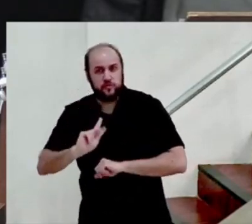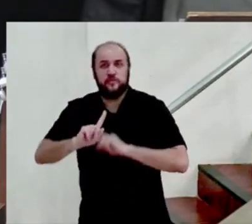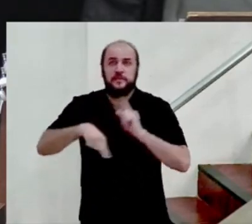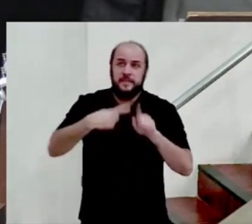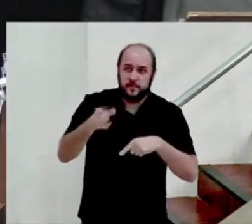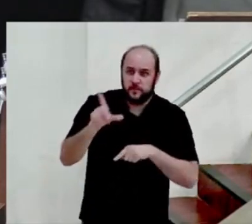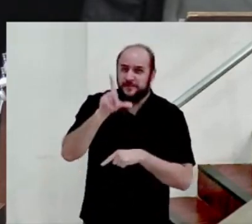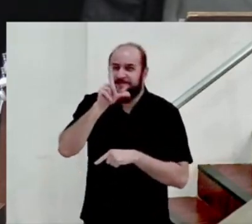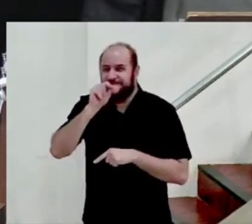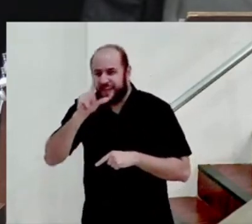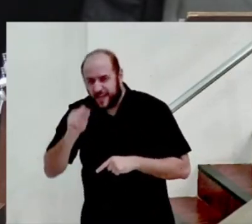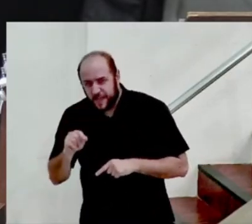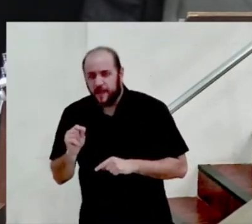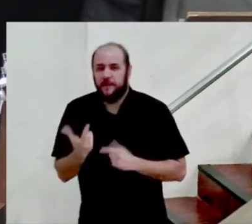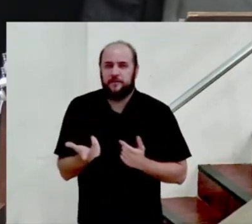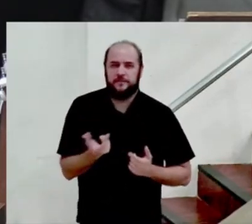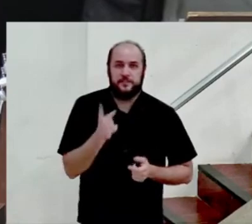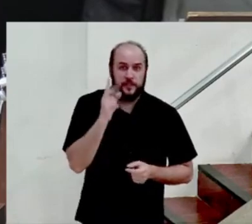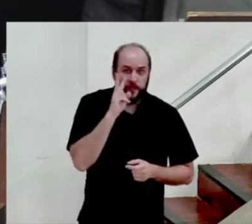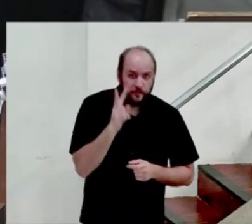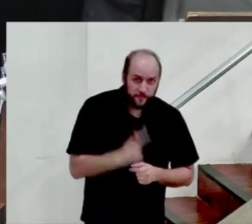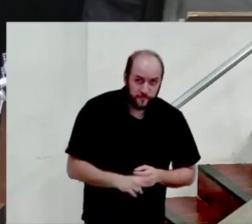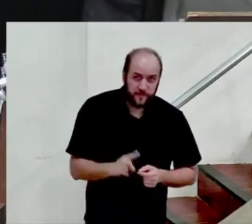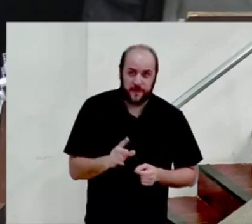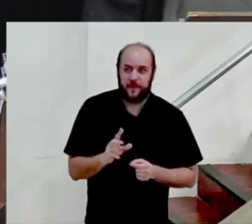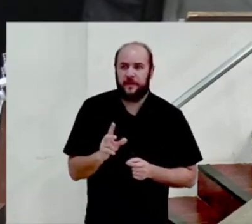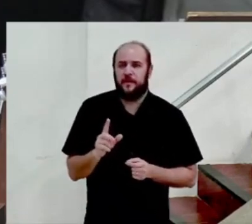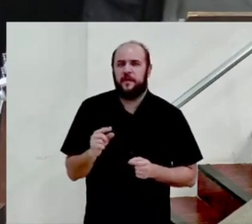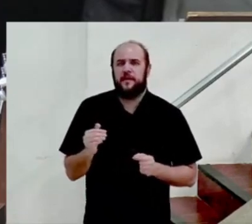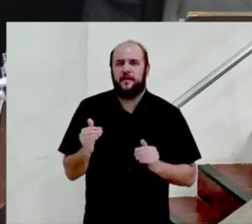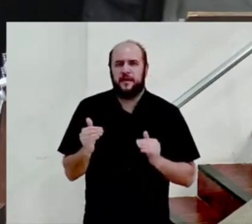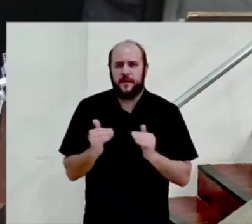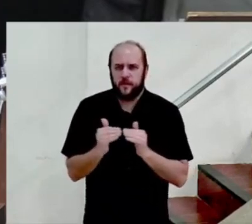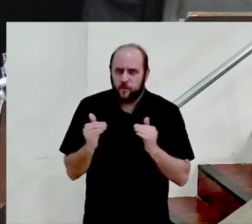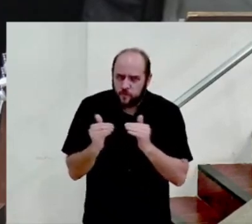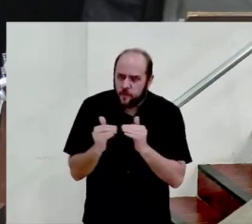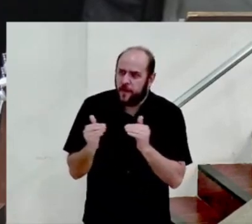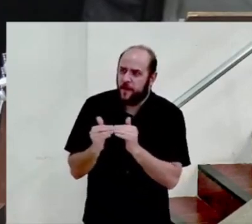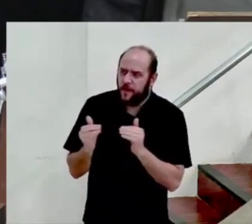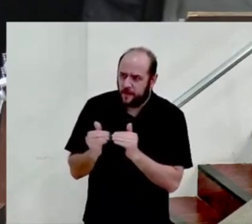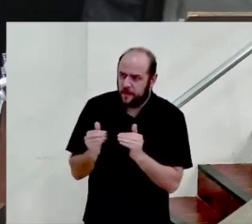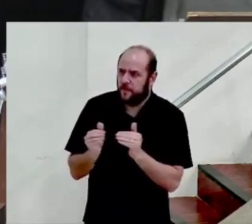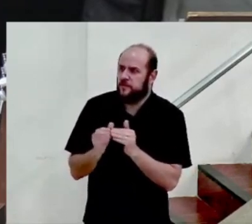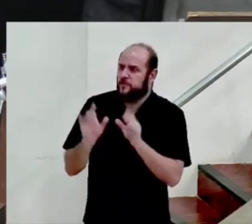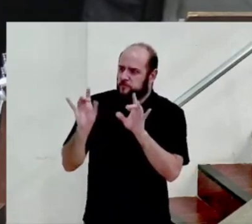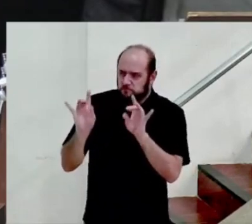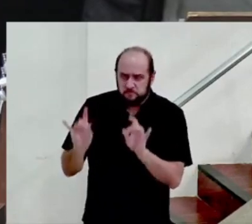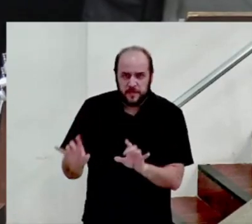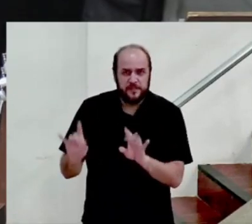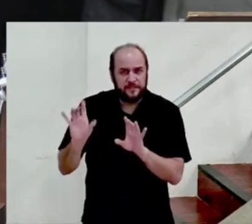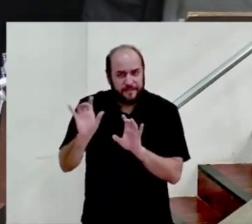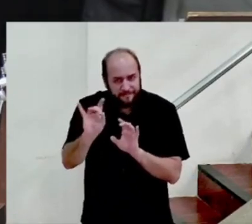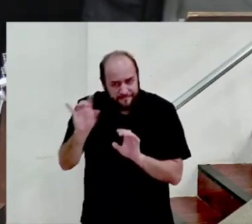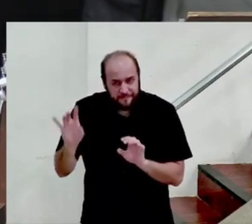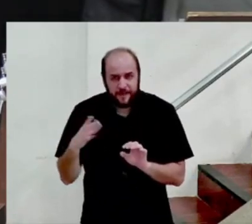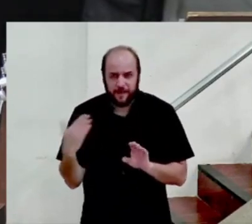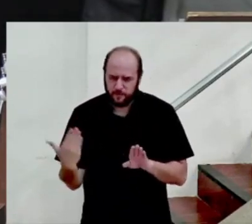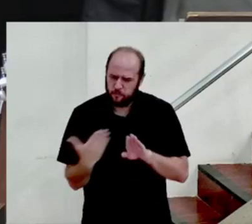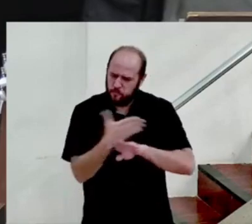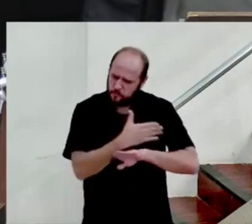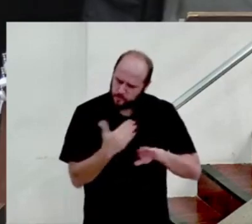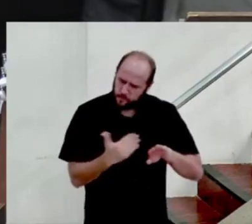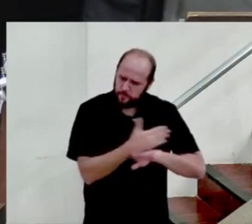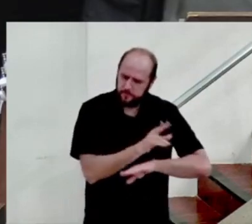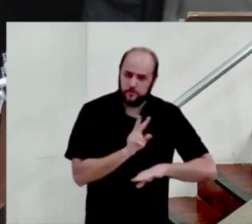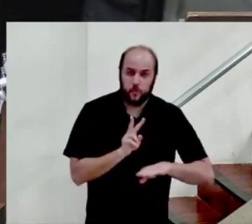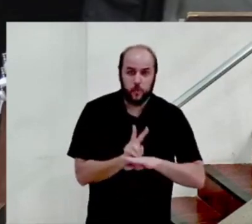terra. Em outros lugares a gente vê que, segundo a espécie de cada um, entrariam na arca. Existe um cuidado